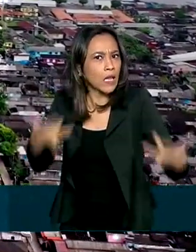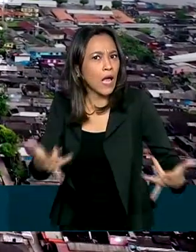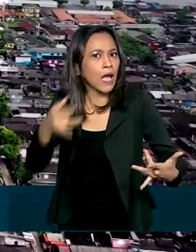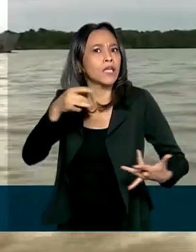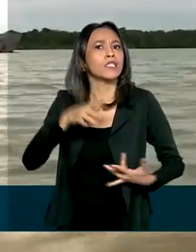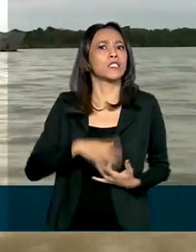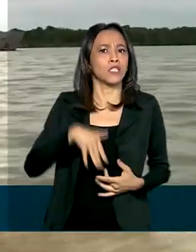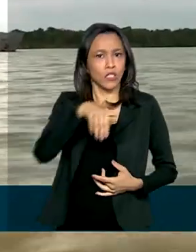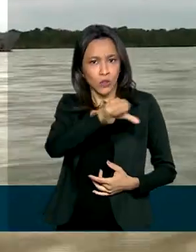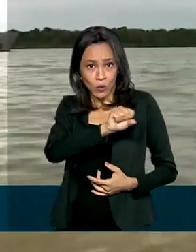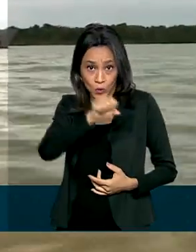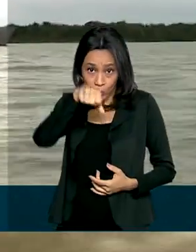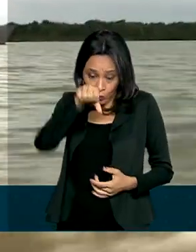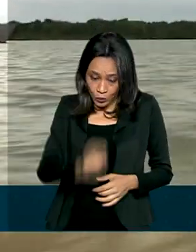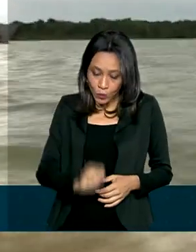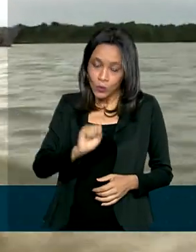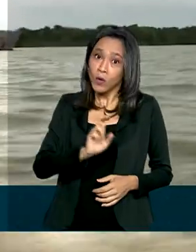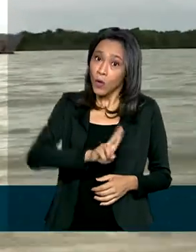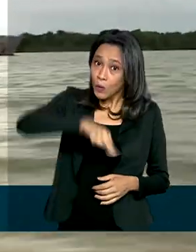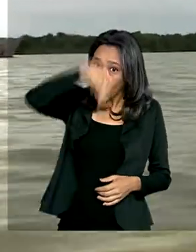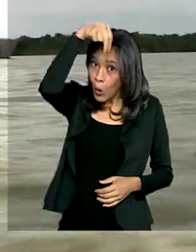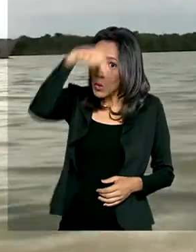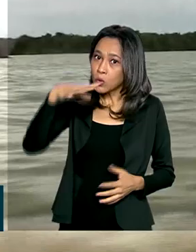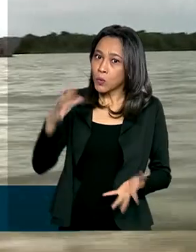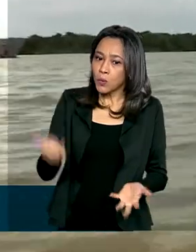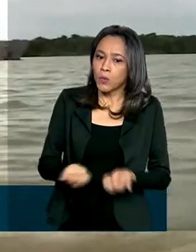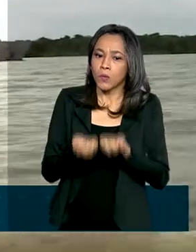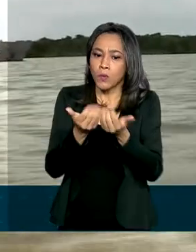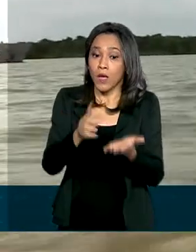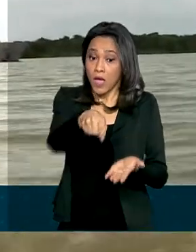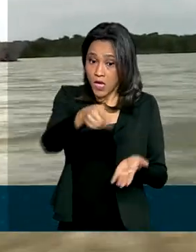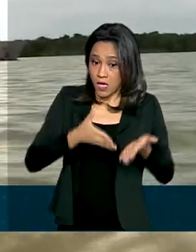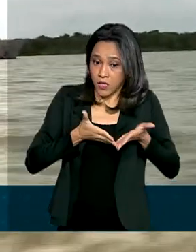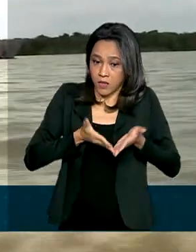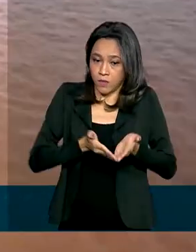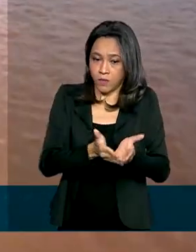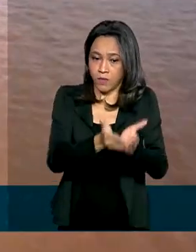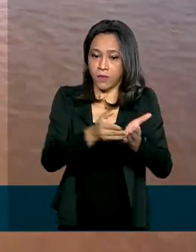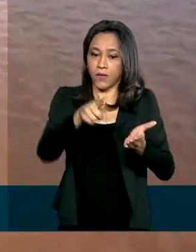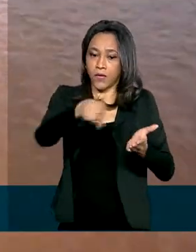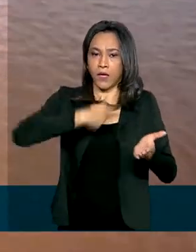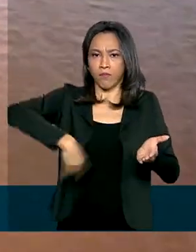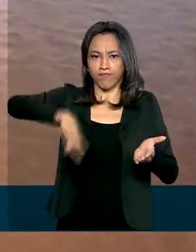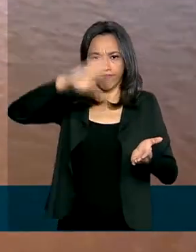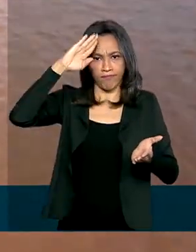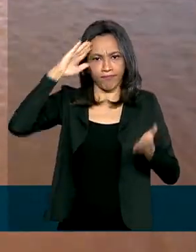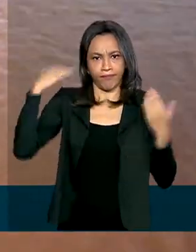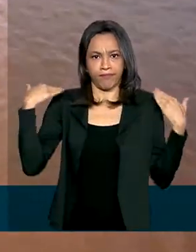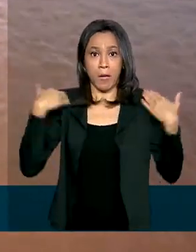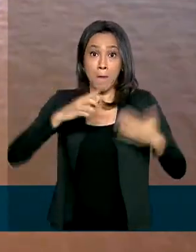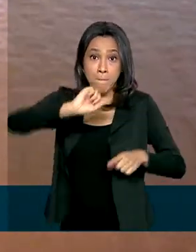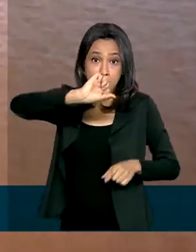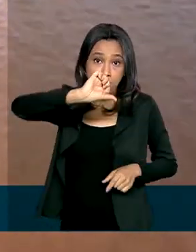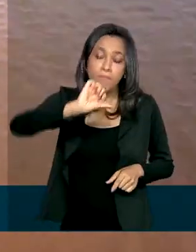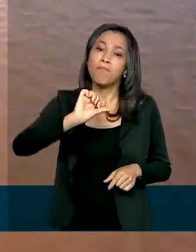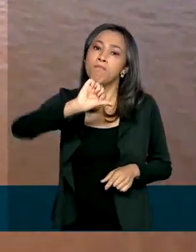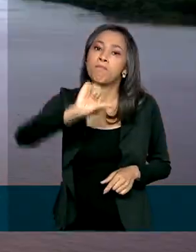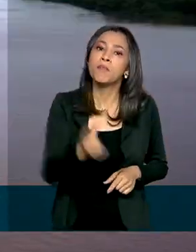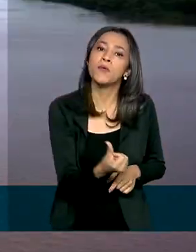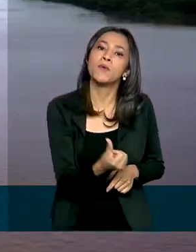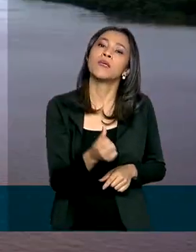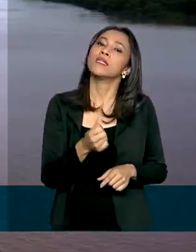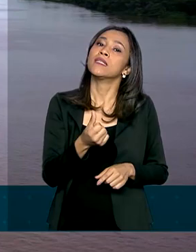ao Norte. Foi sexta-feira pela manhã que o navio auxiliar Pará da Marinha do Brasil, com 1.600 toneladas,